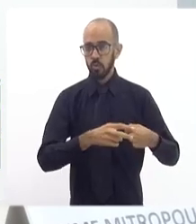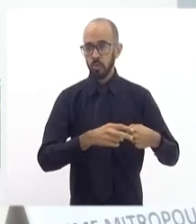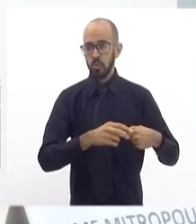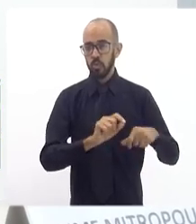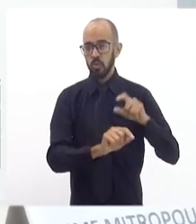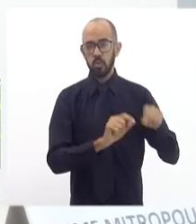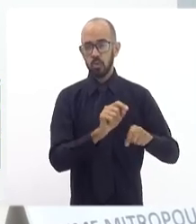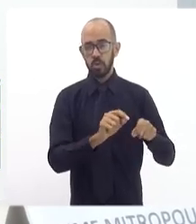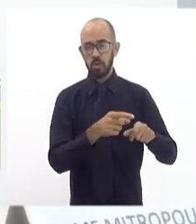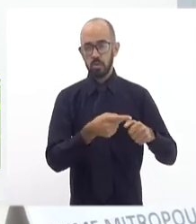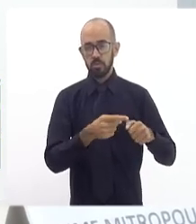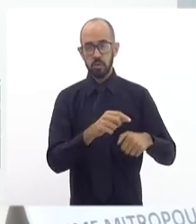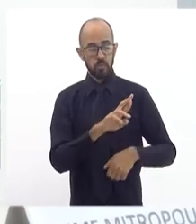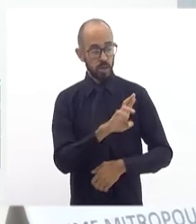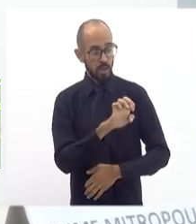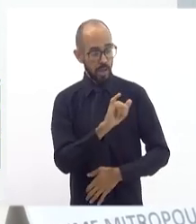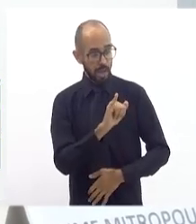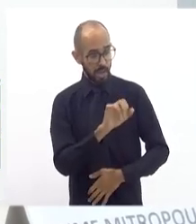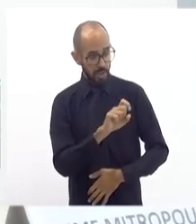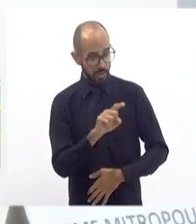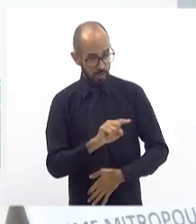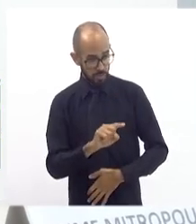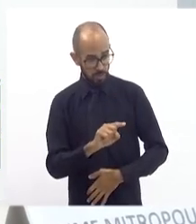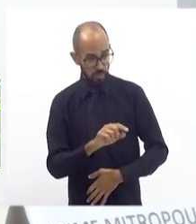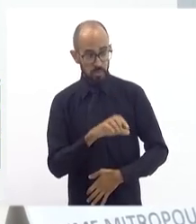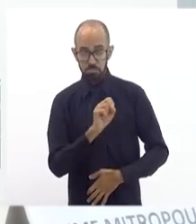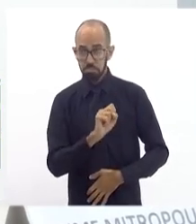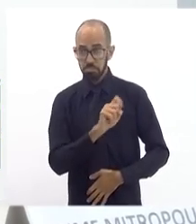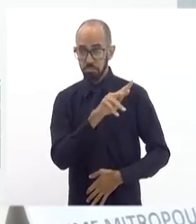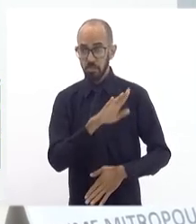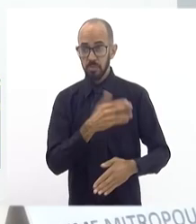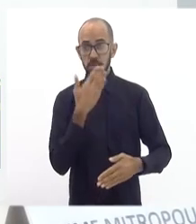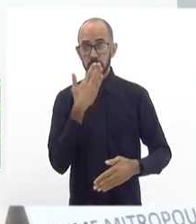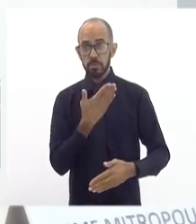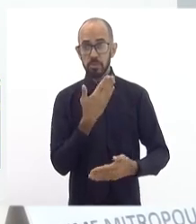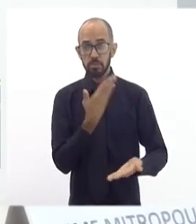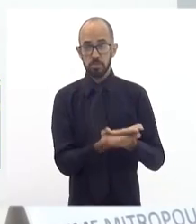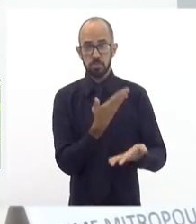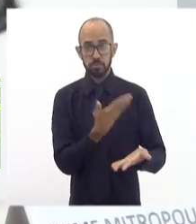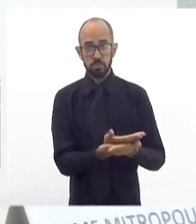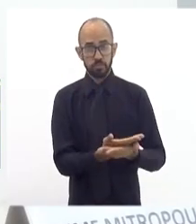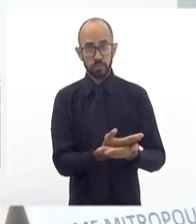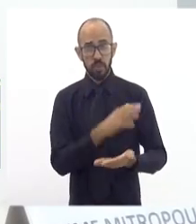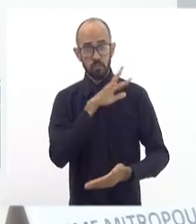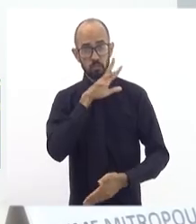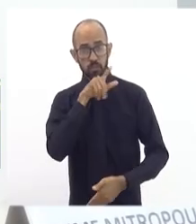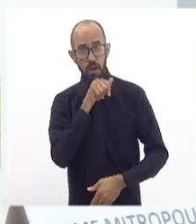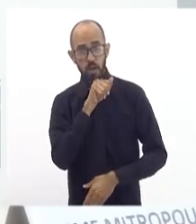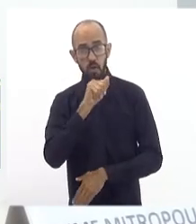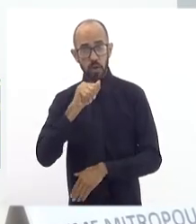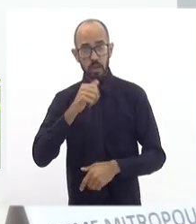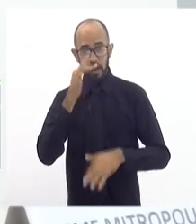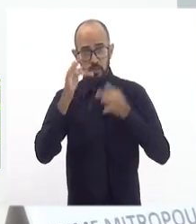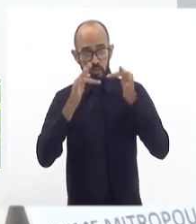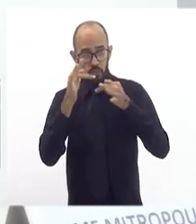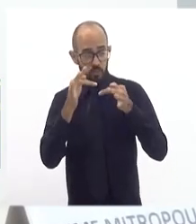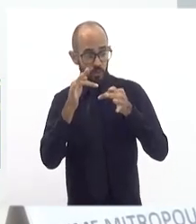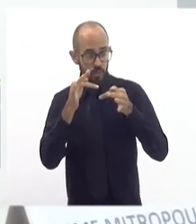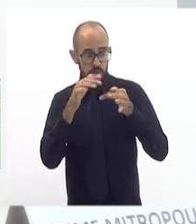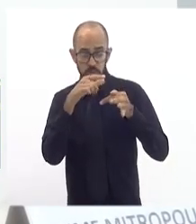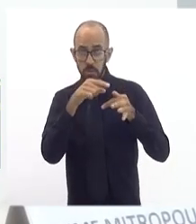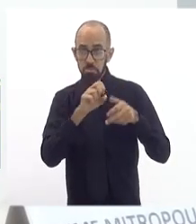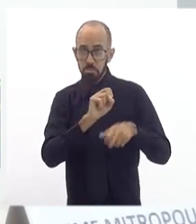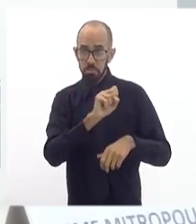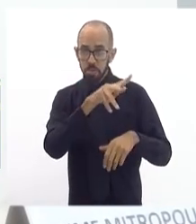o senhor fala em raios estão sendo os pedidos estão sendo pedidos estudos sobre a fauna Flora eu quero saber em relação